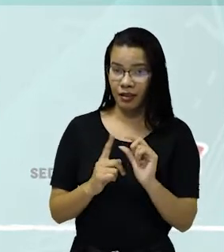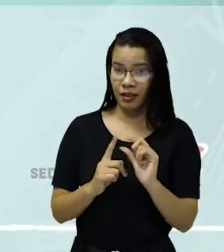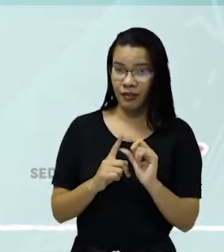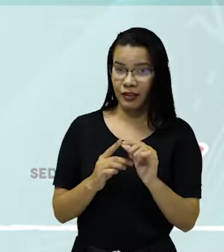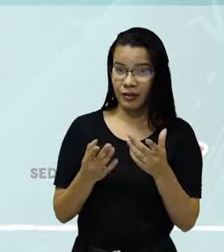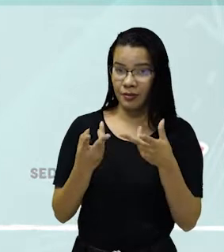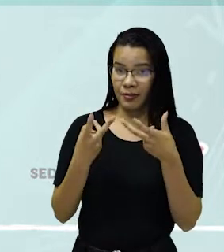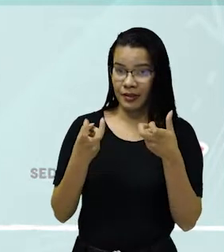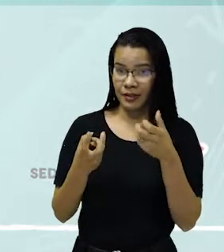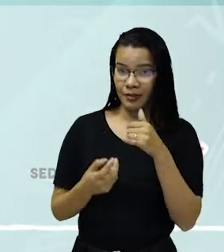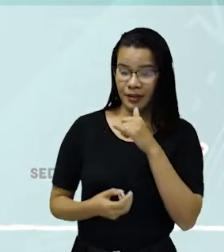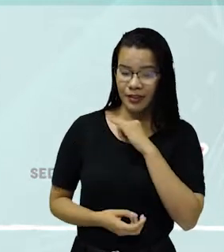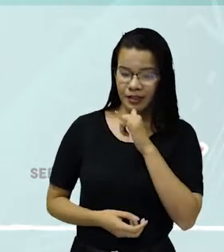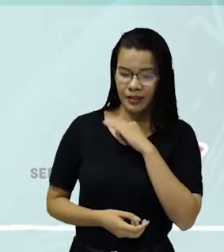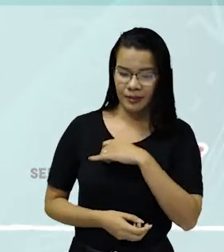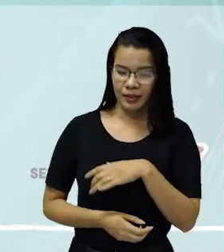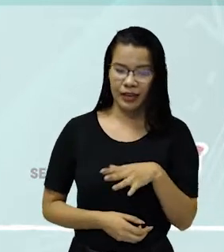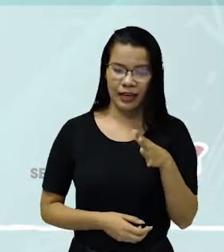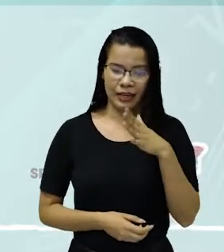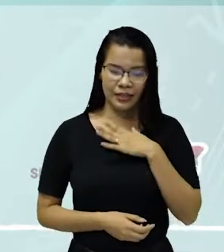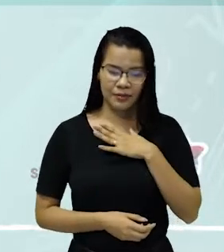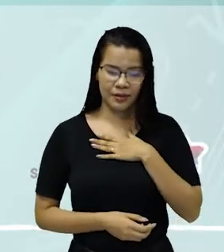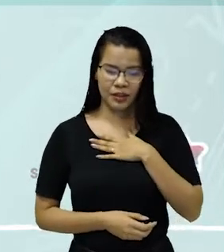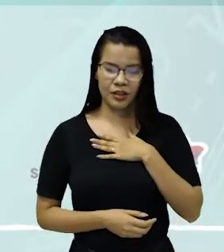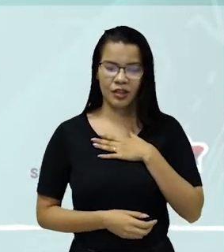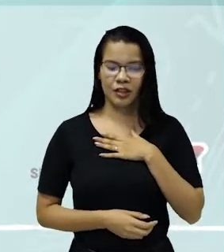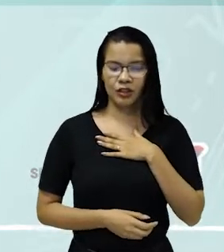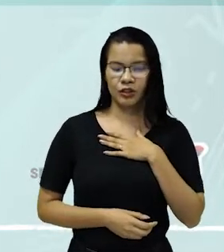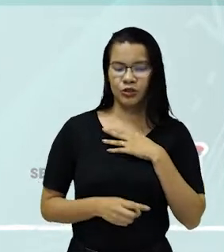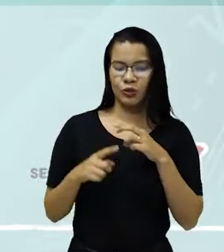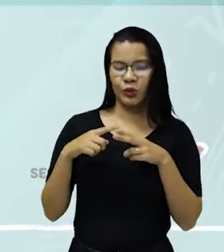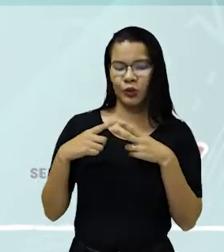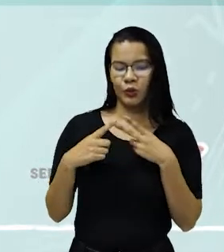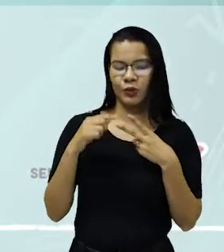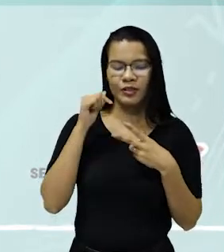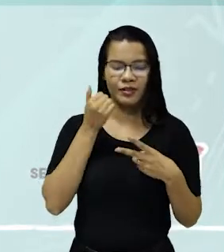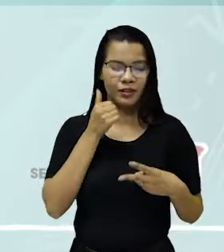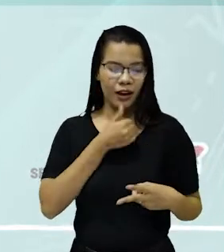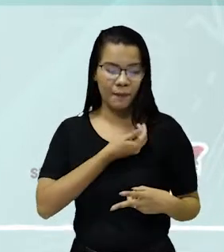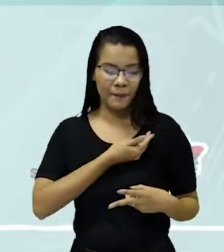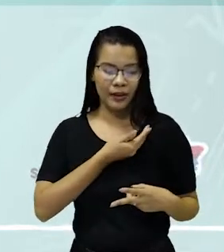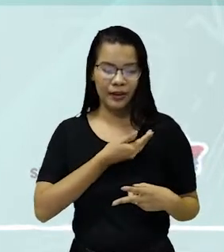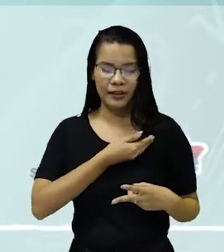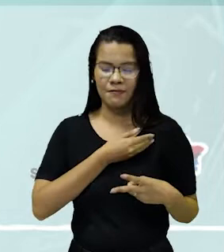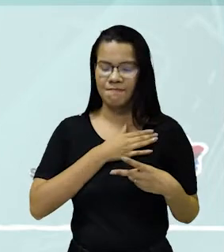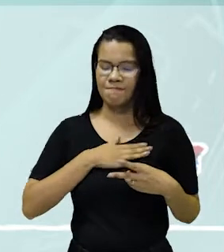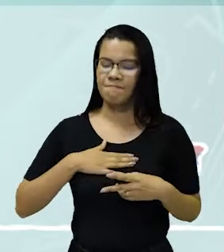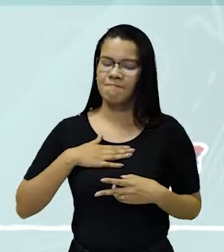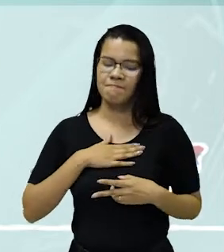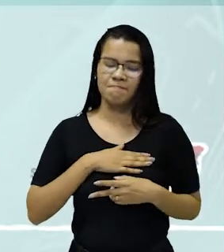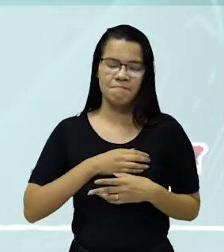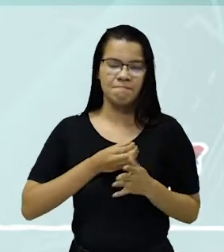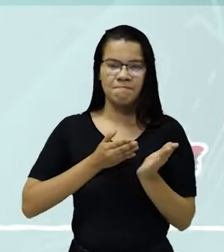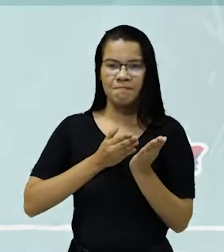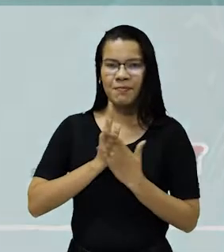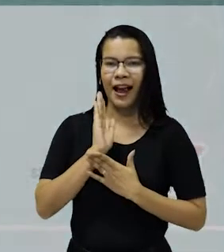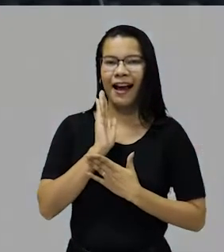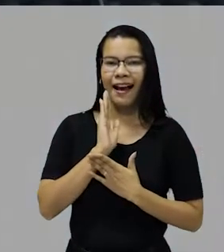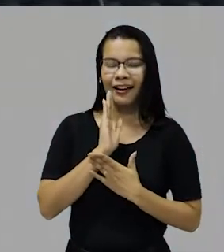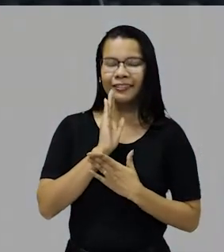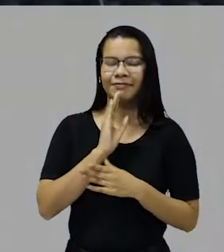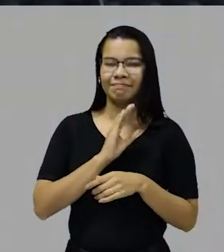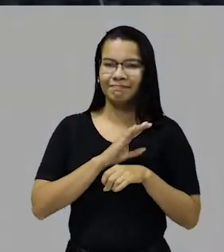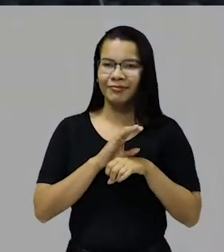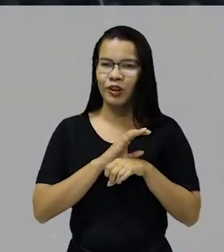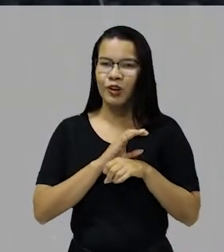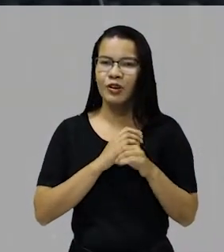exemplo. As minhas duas amigas preferidas passaram no concurso. Se